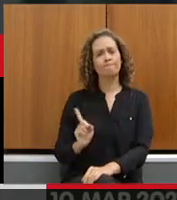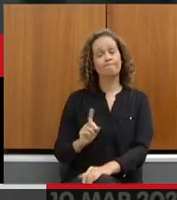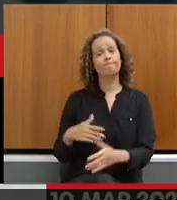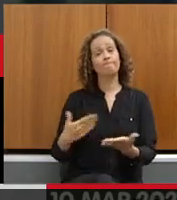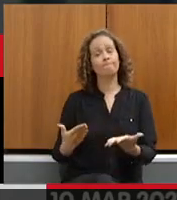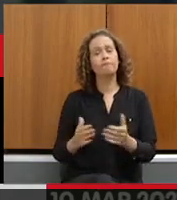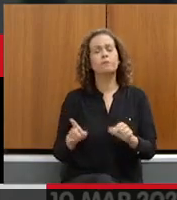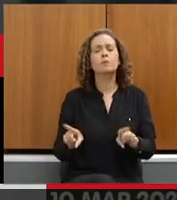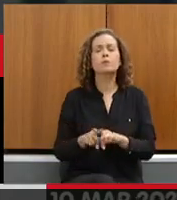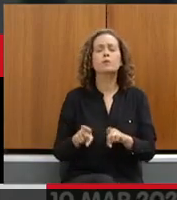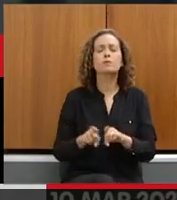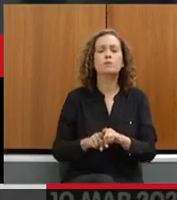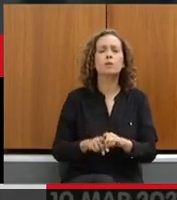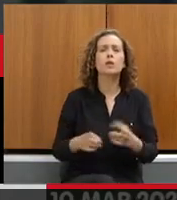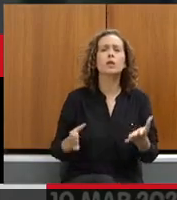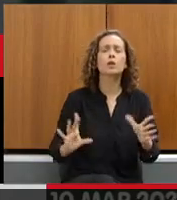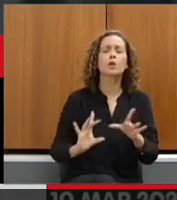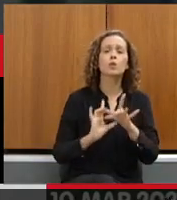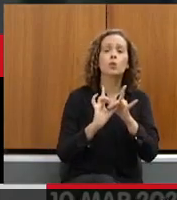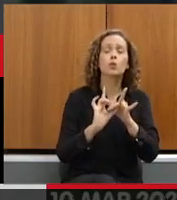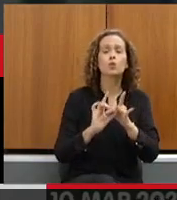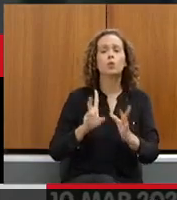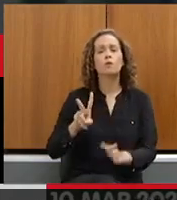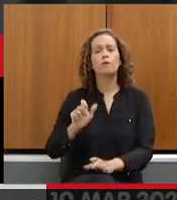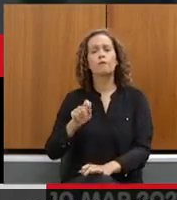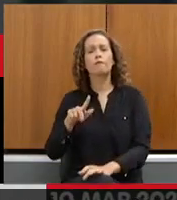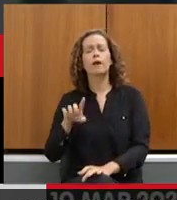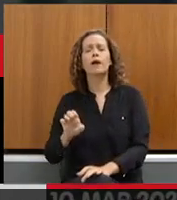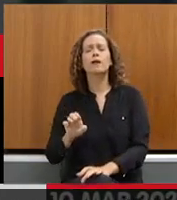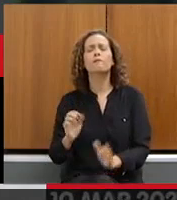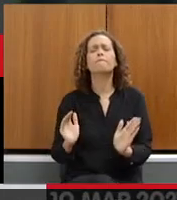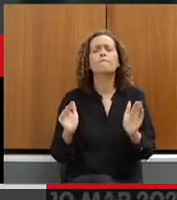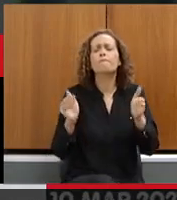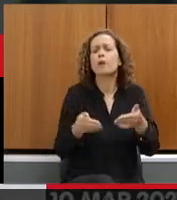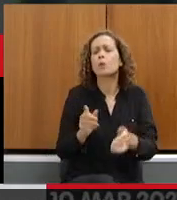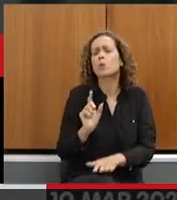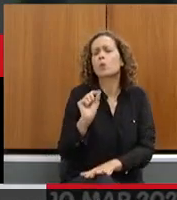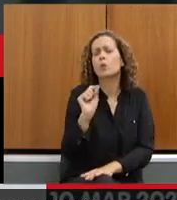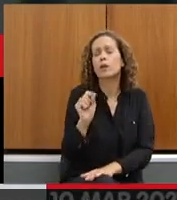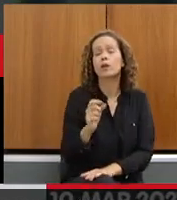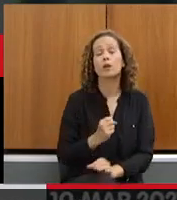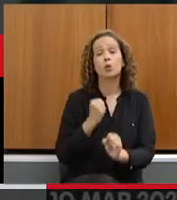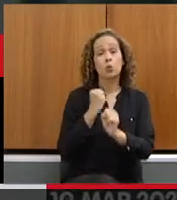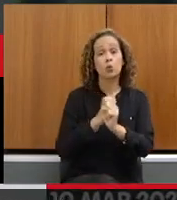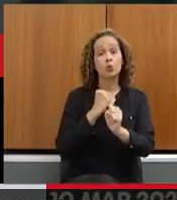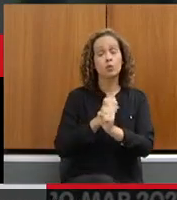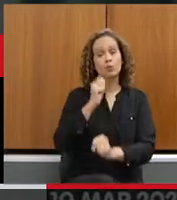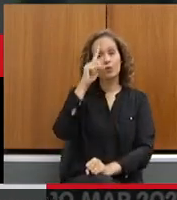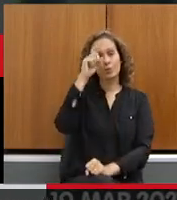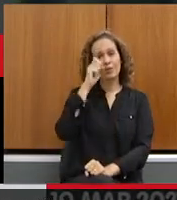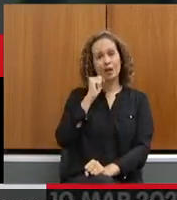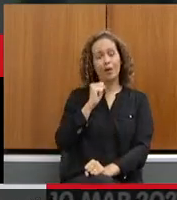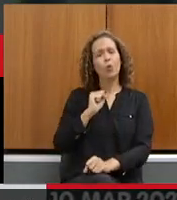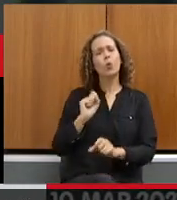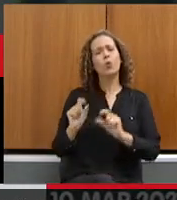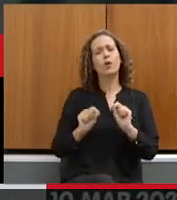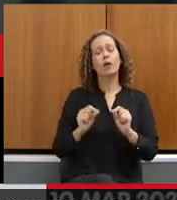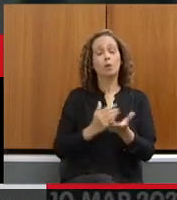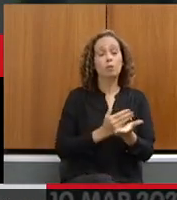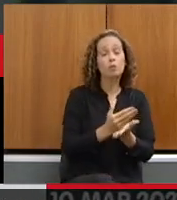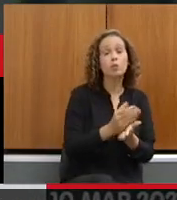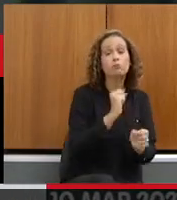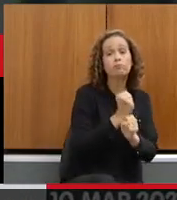se o acordo da Vale teve como foco concluir os hospitais que estão parados esse que fazia a a